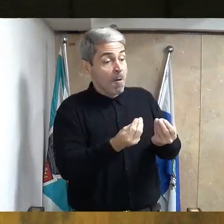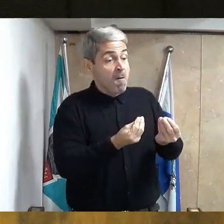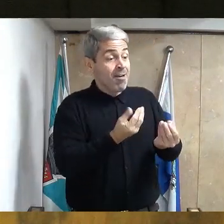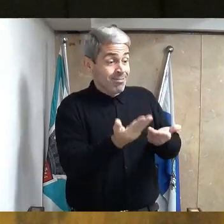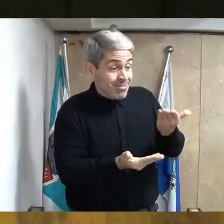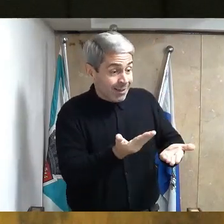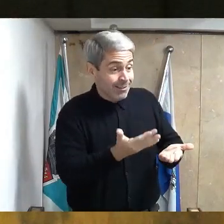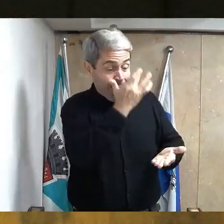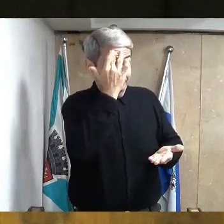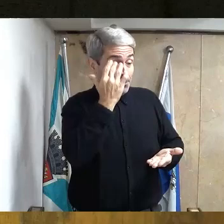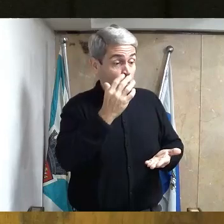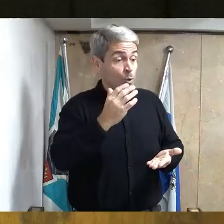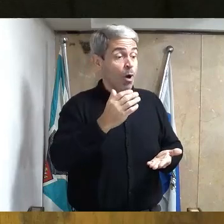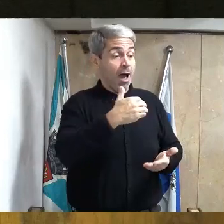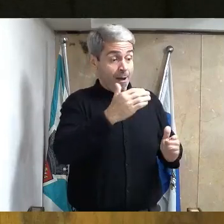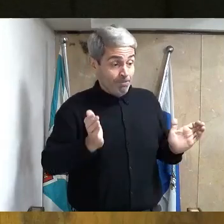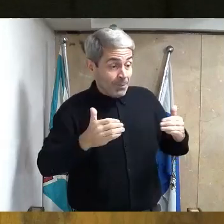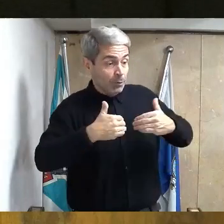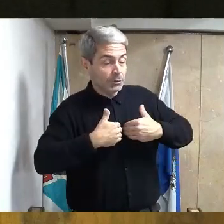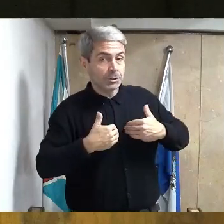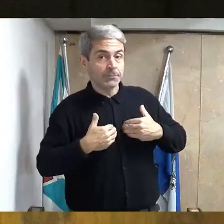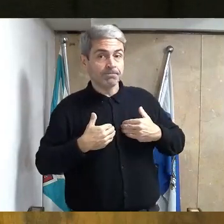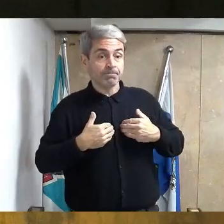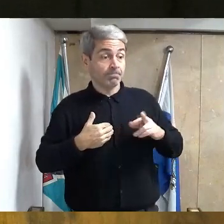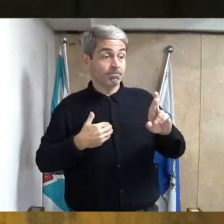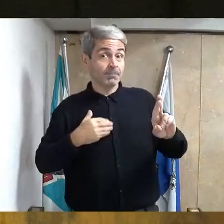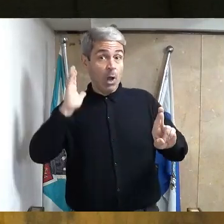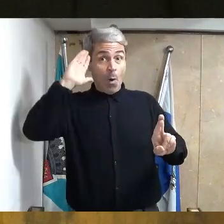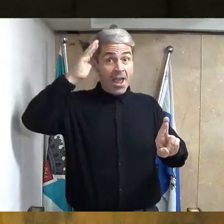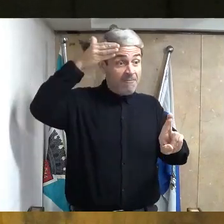teremos em nossa cidade uma referência